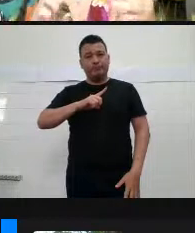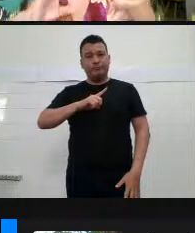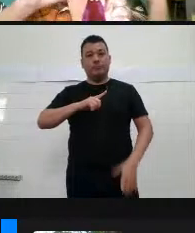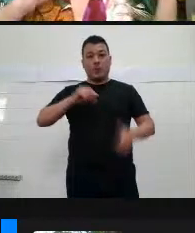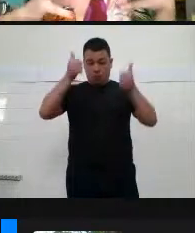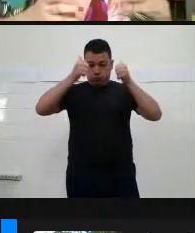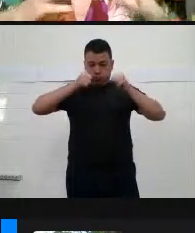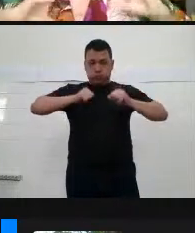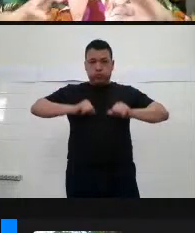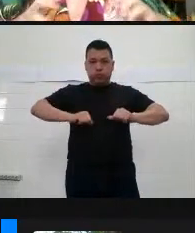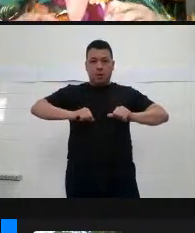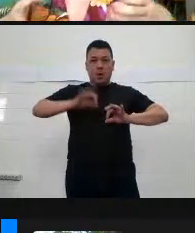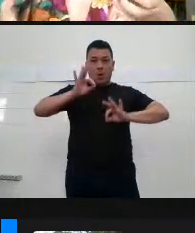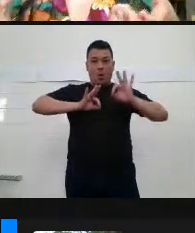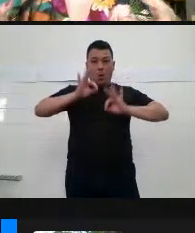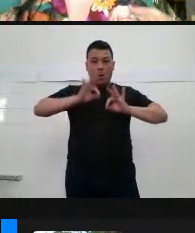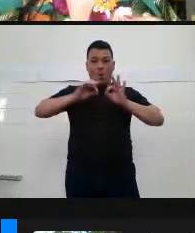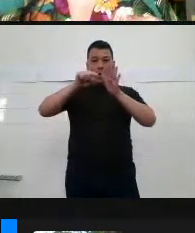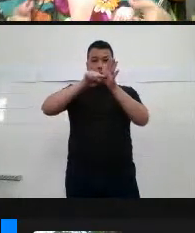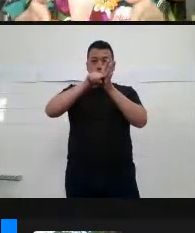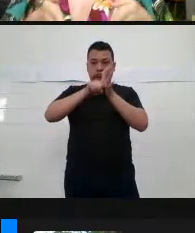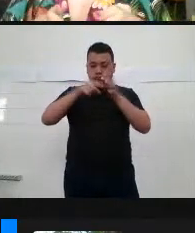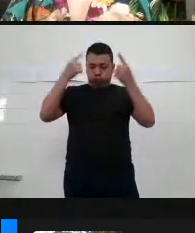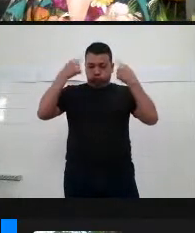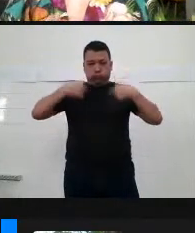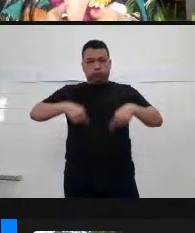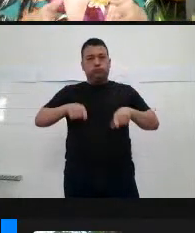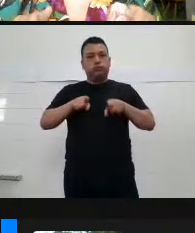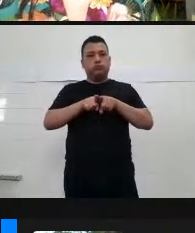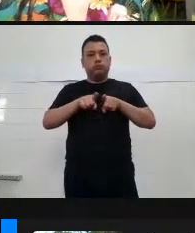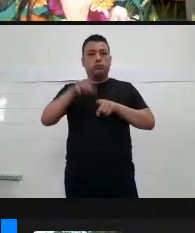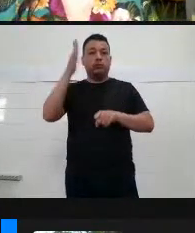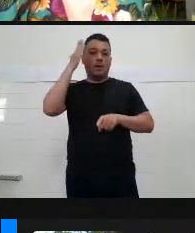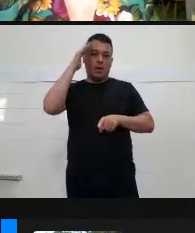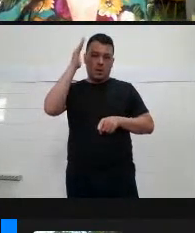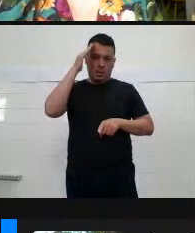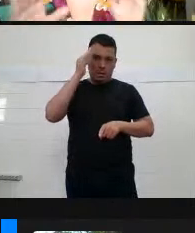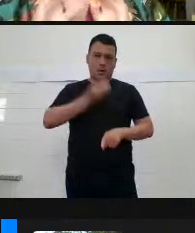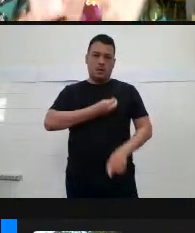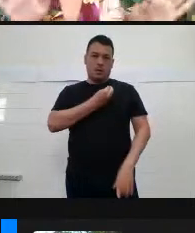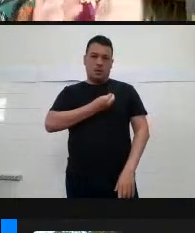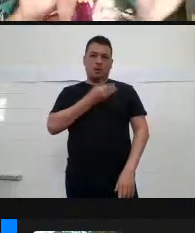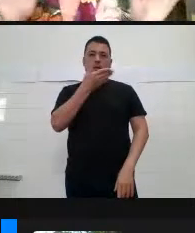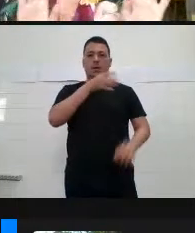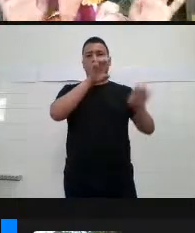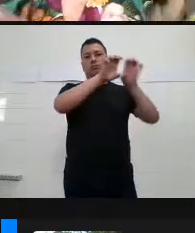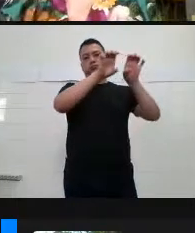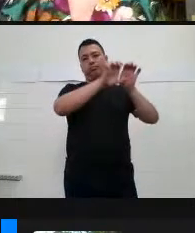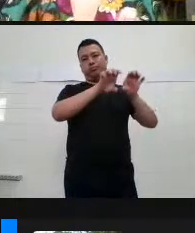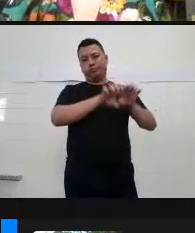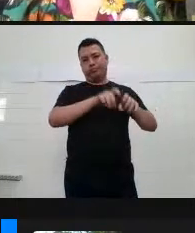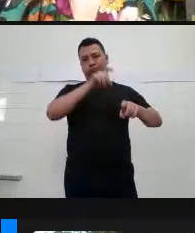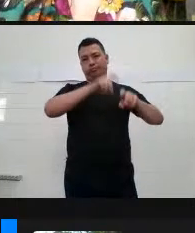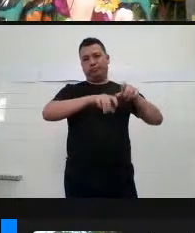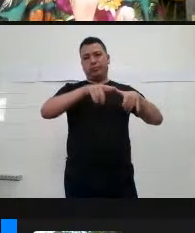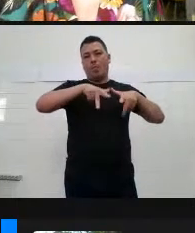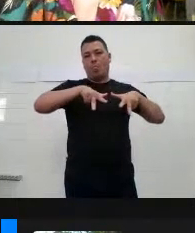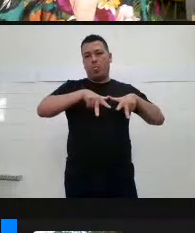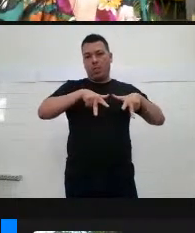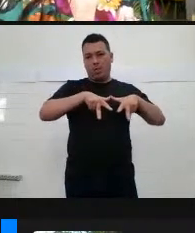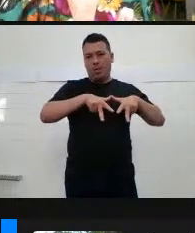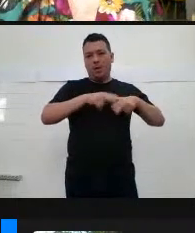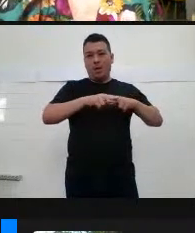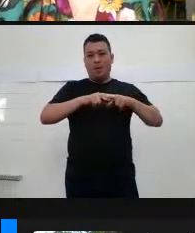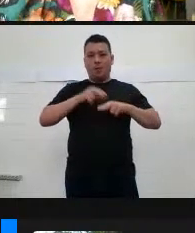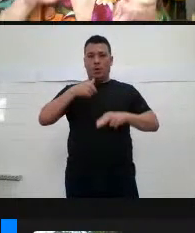anatomia para justificar a existência dessa estrutura. E aí não é Manuela que está dizendo